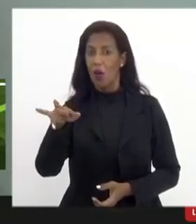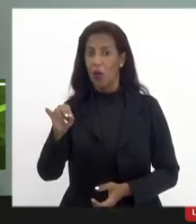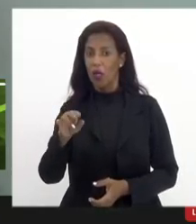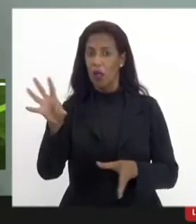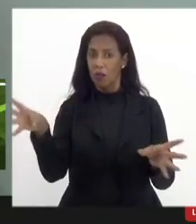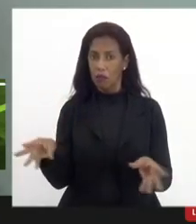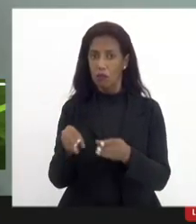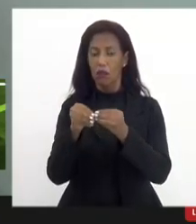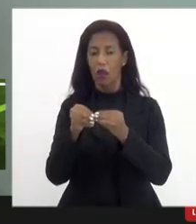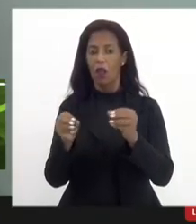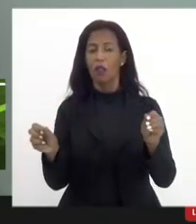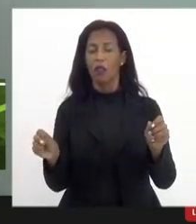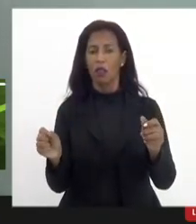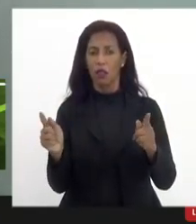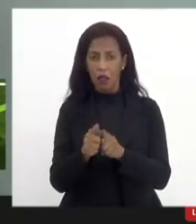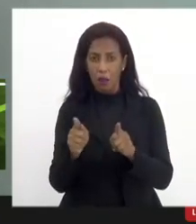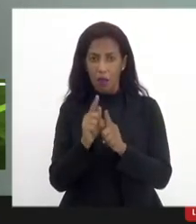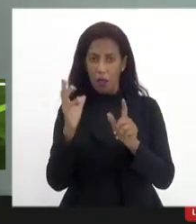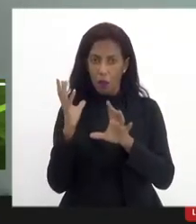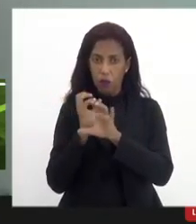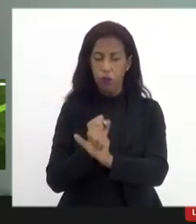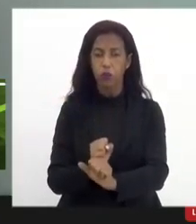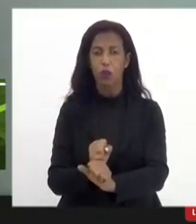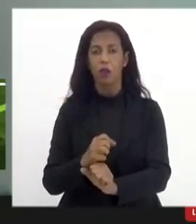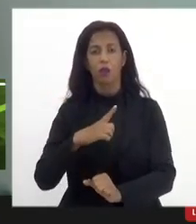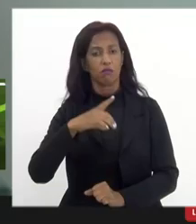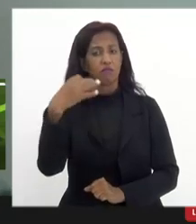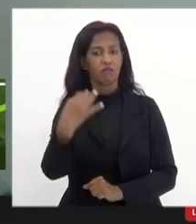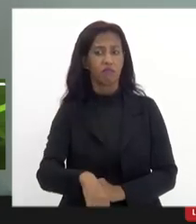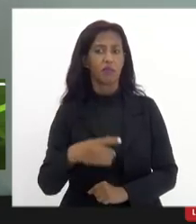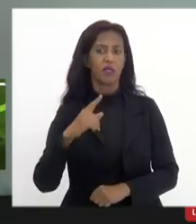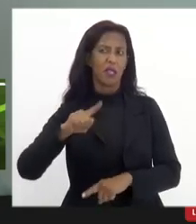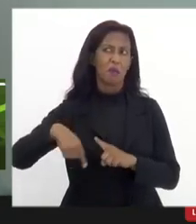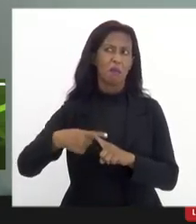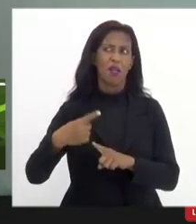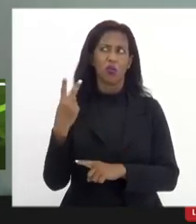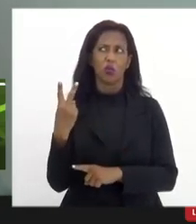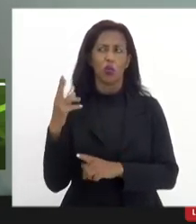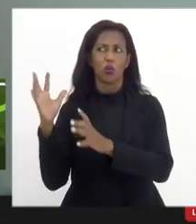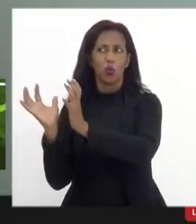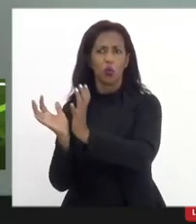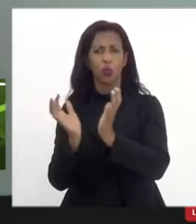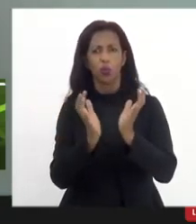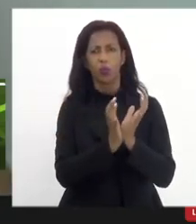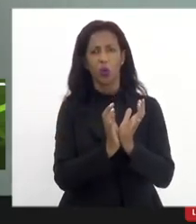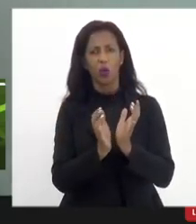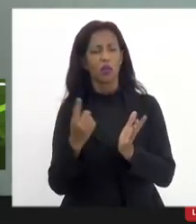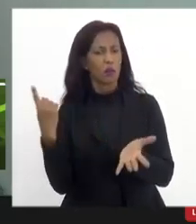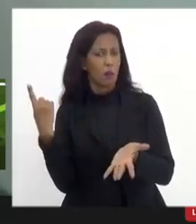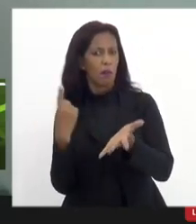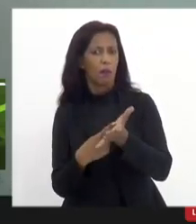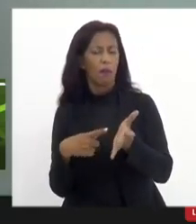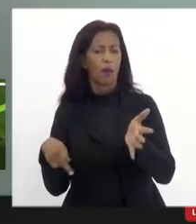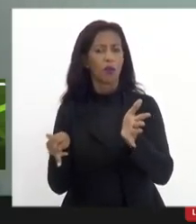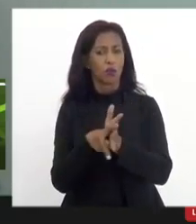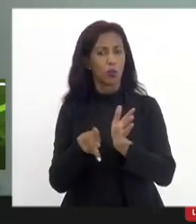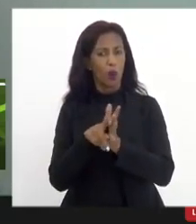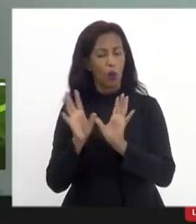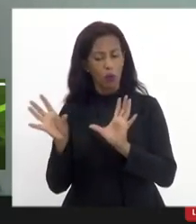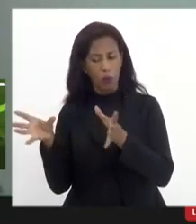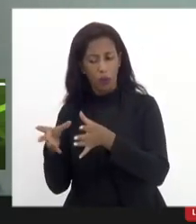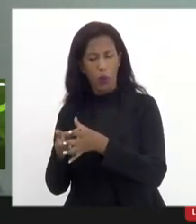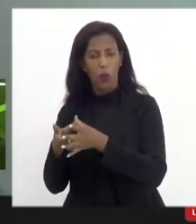gente trabalha com a salvaguarda, e certamente tem mais uns 2 grupos que estão sendo identificados pelos próprios jongueiros, que são